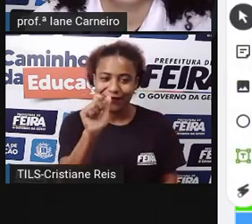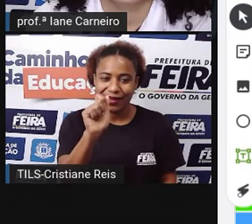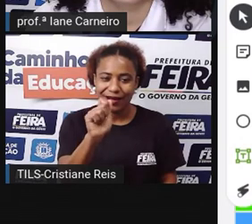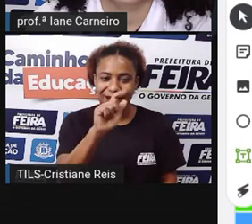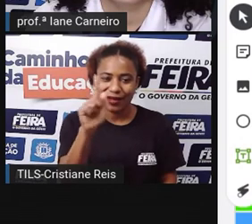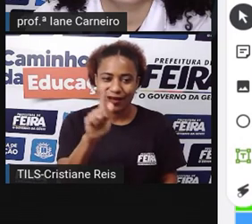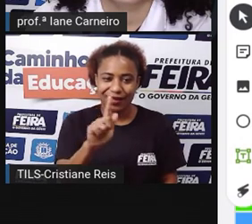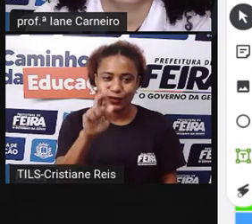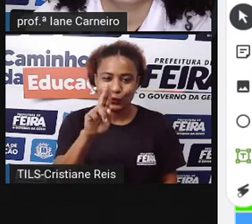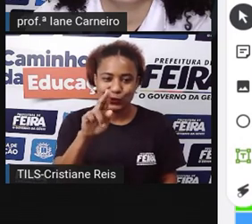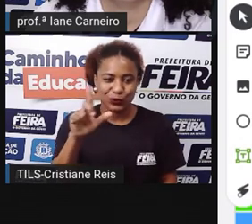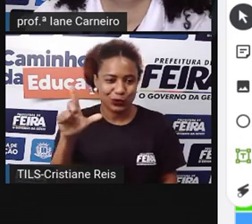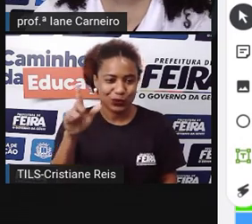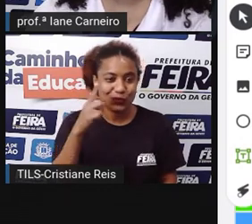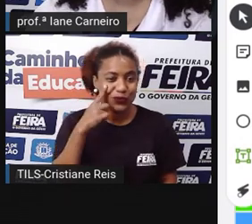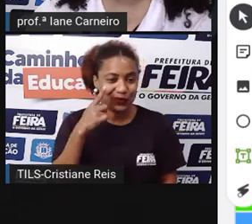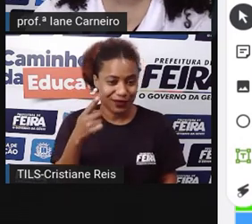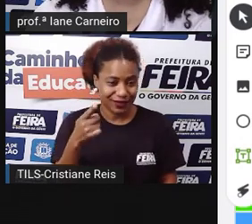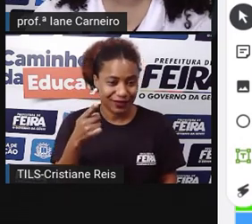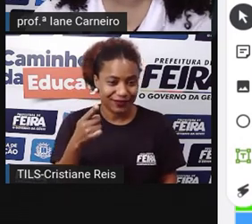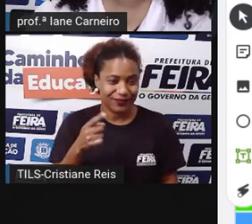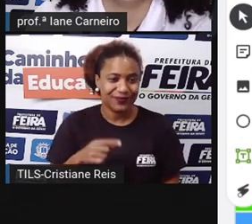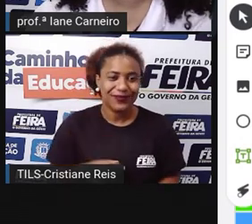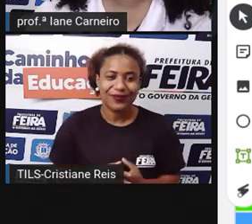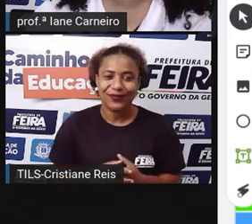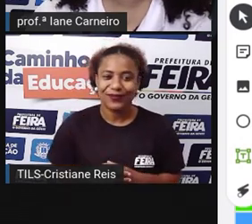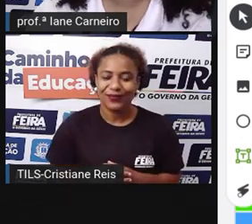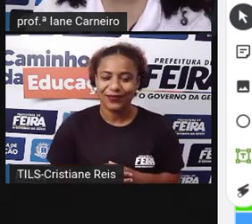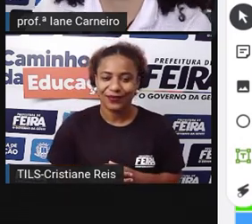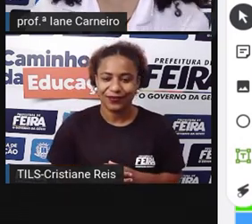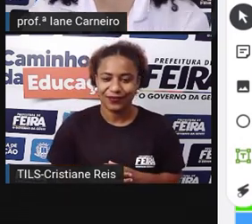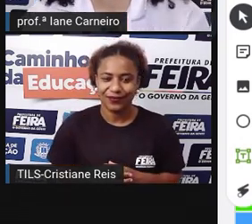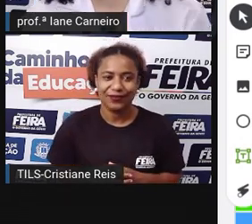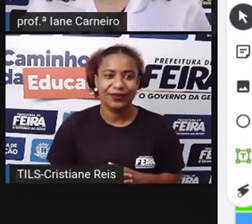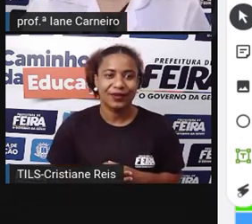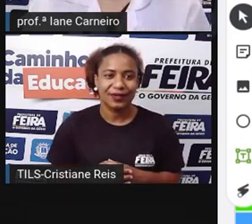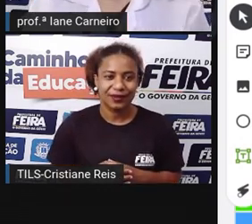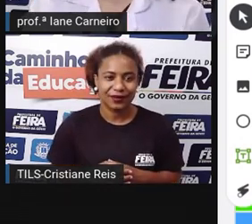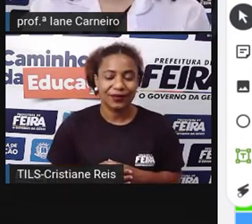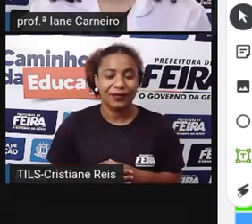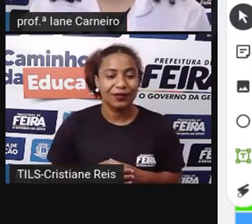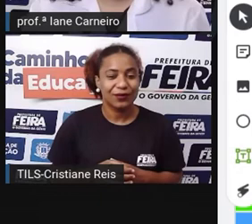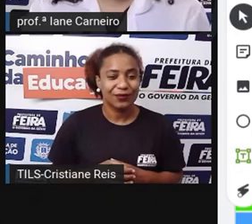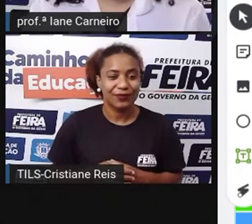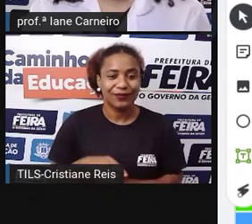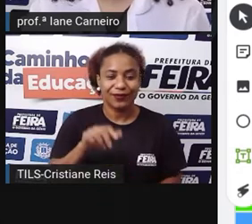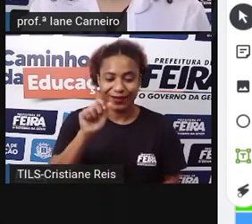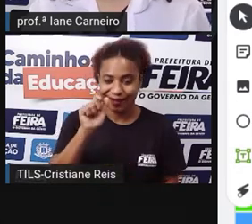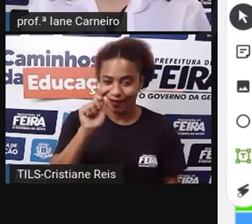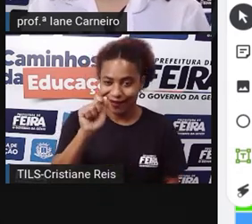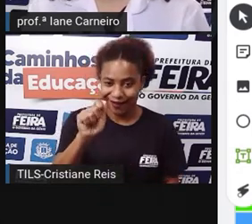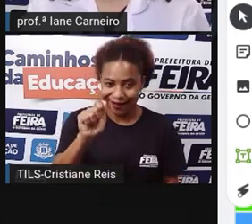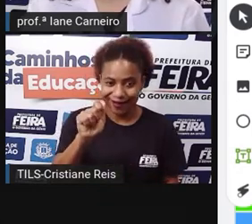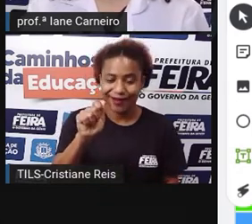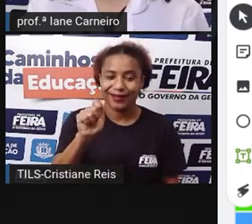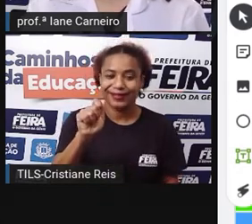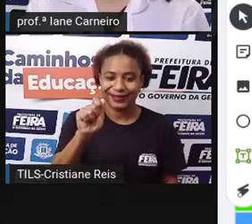Vamos lá, o primeiro som da palavra azul, qual é? A, né, ó?